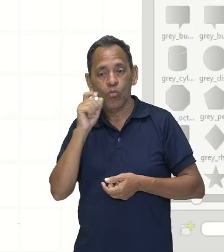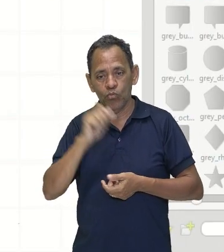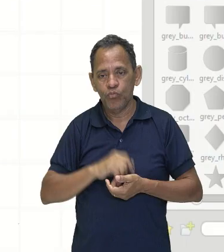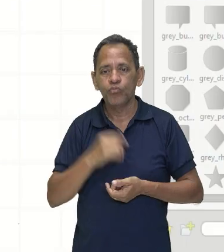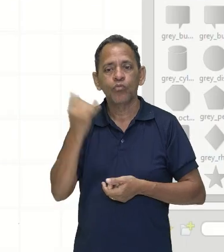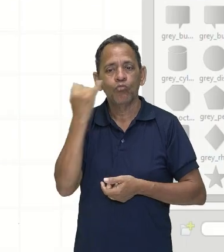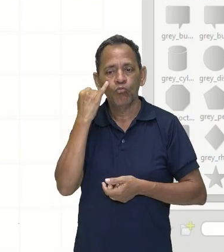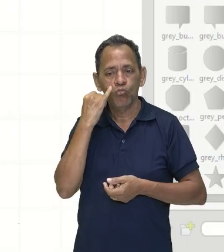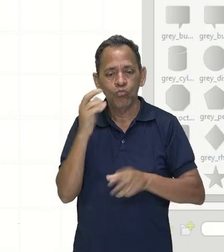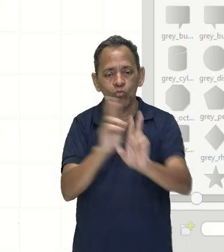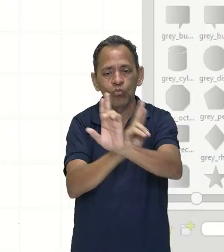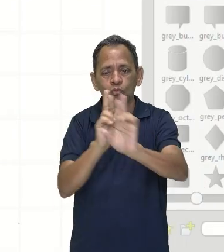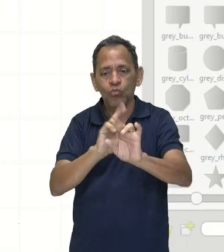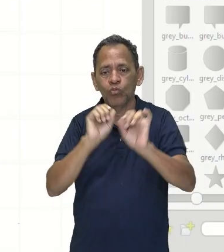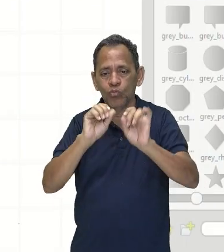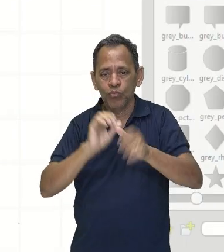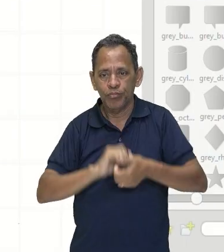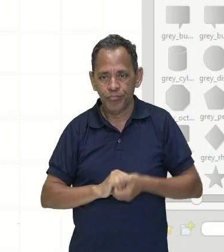relação